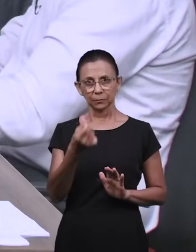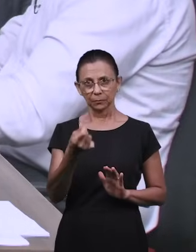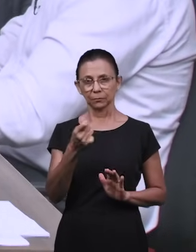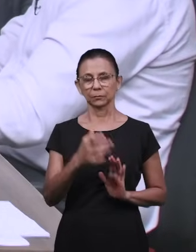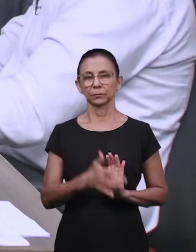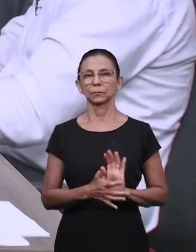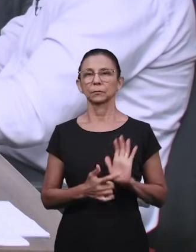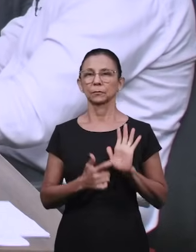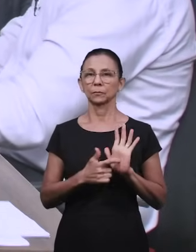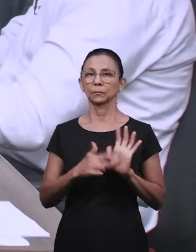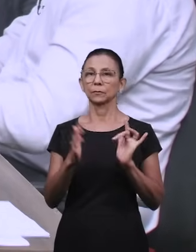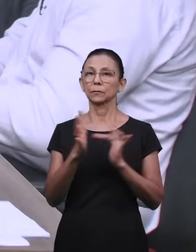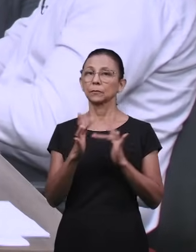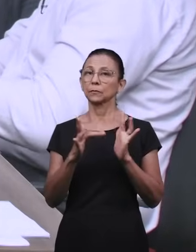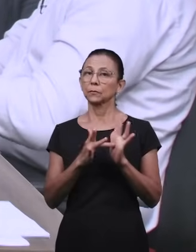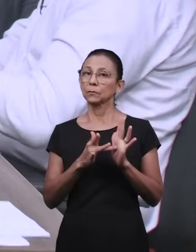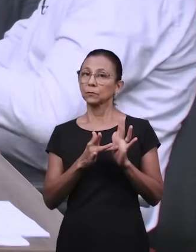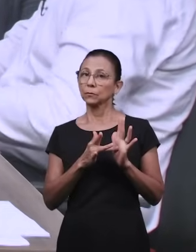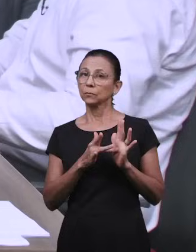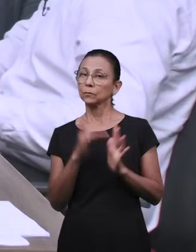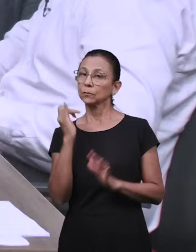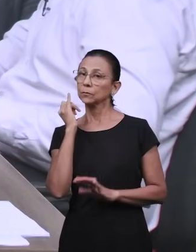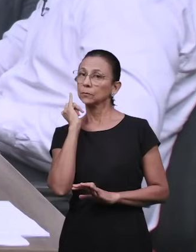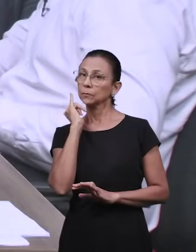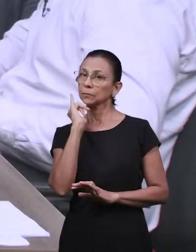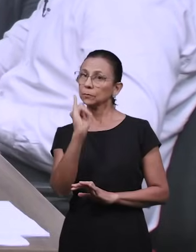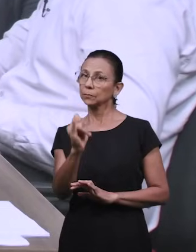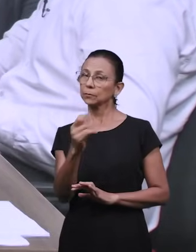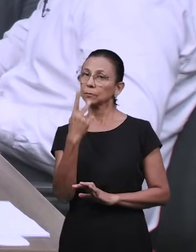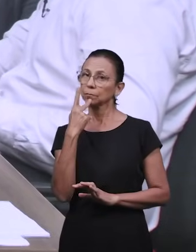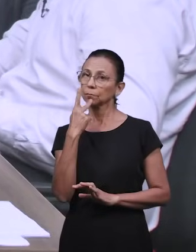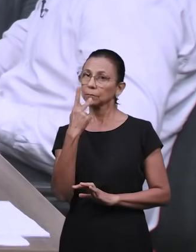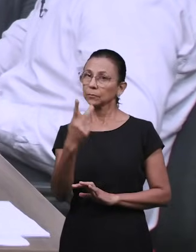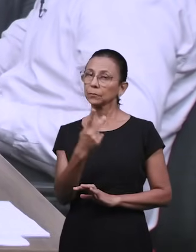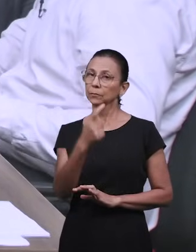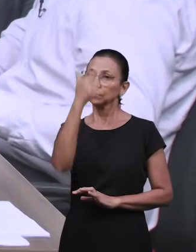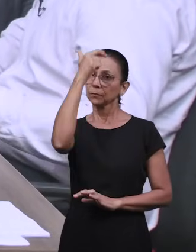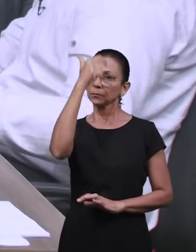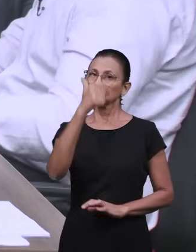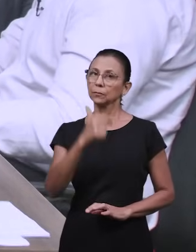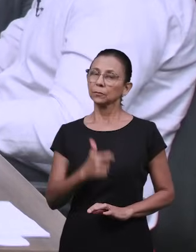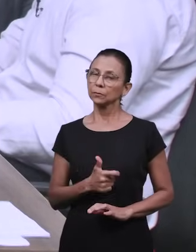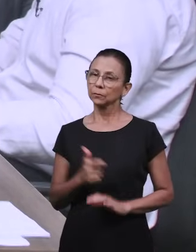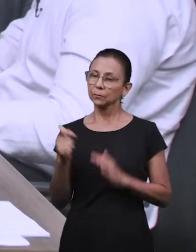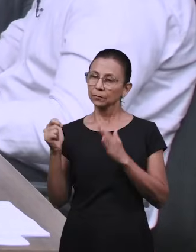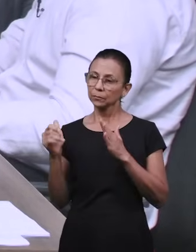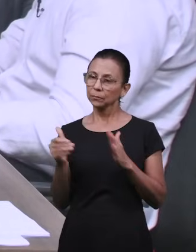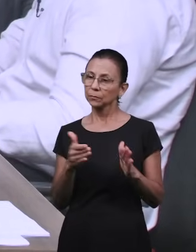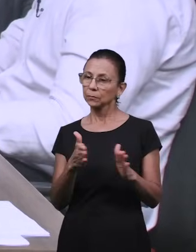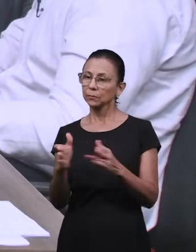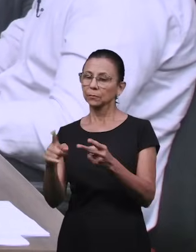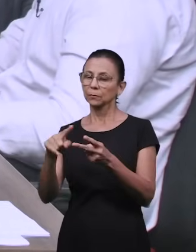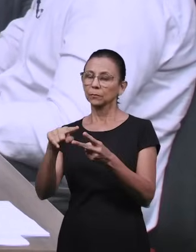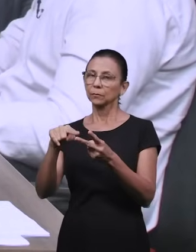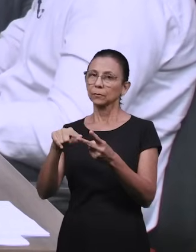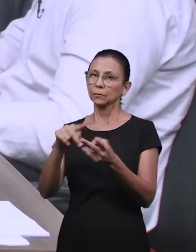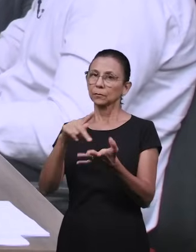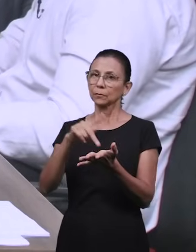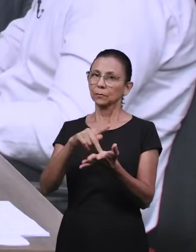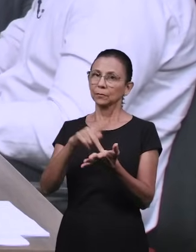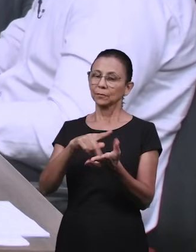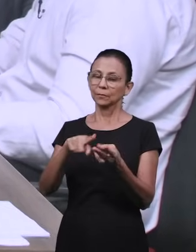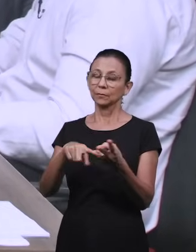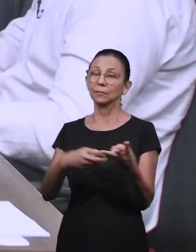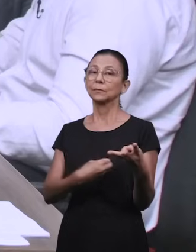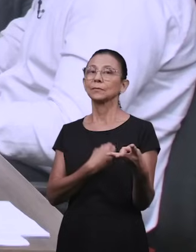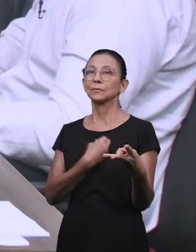6, disse-lhe Jesus, o próprio Senhor Jesus disse: eu sou o caminho